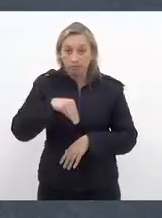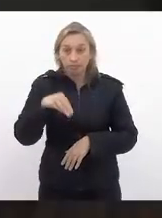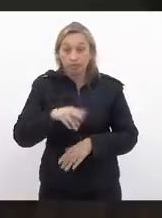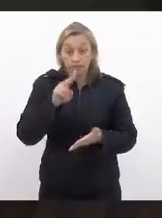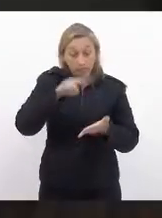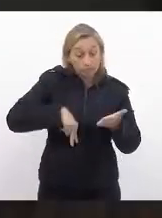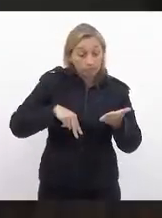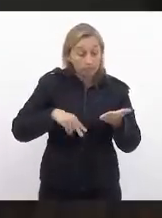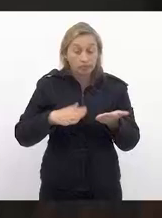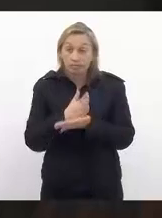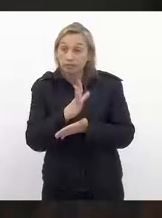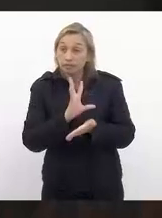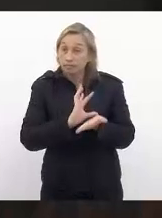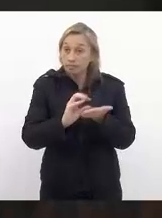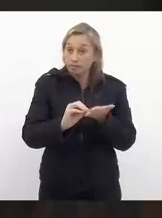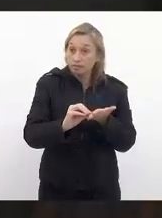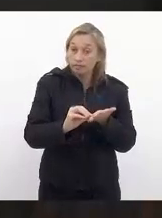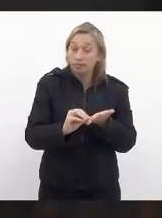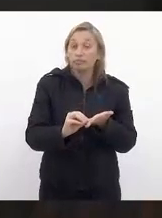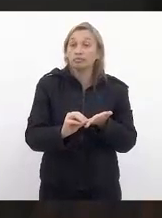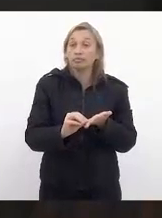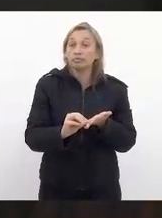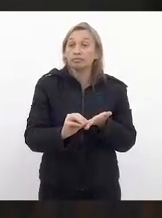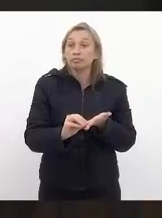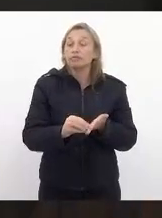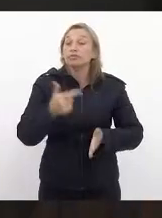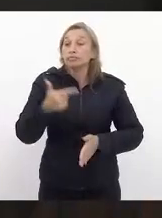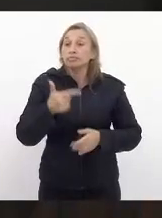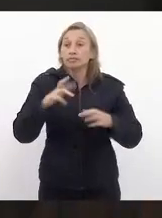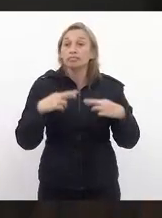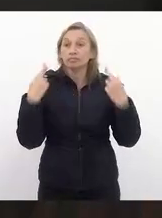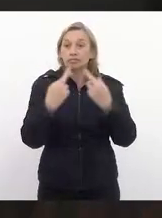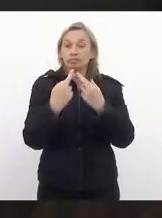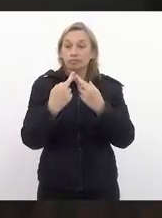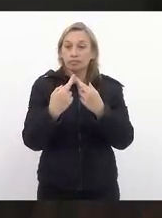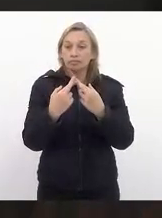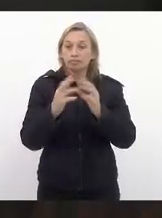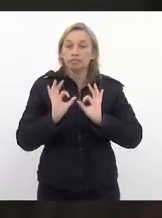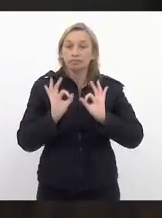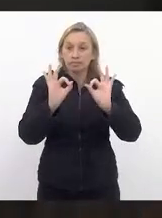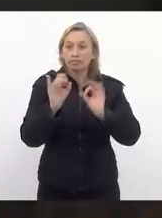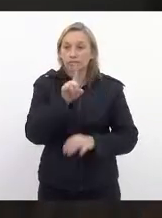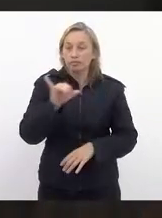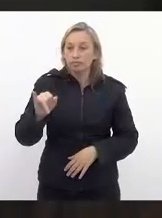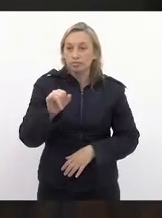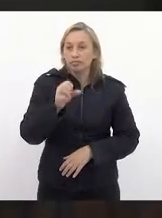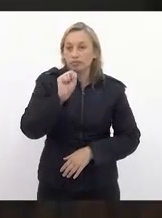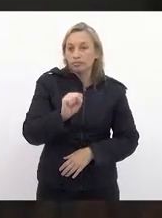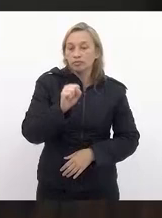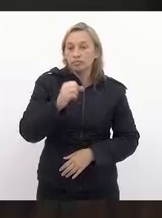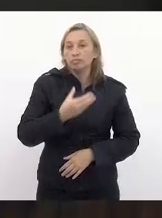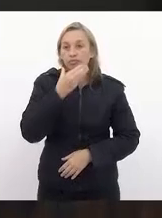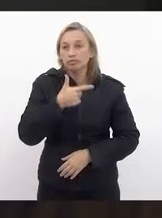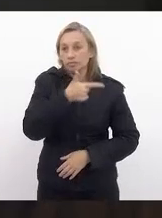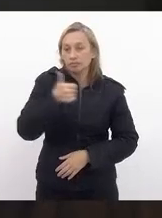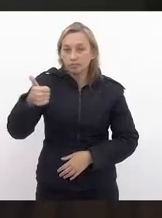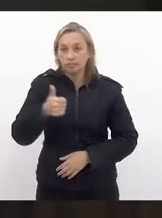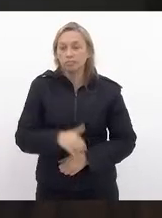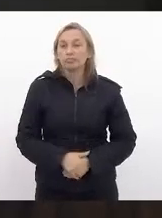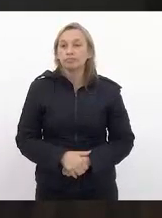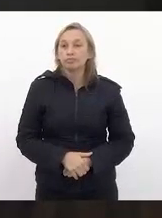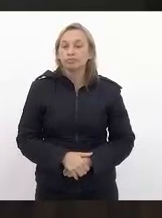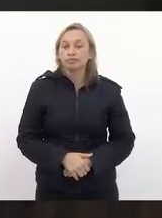lida e aprovada a ata passa-se a segunda sessão extraordinária do dia oito de dezembro 2001